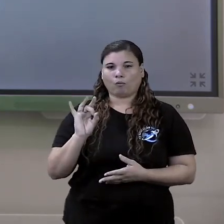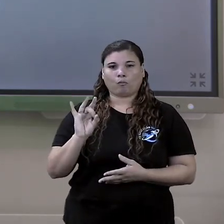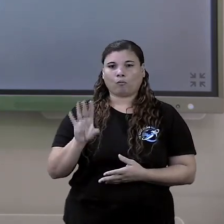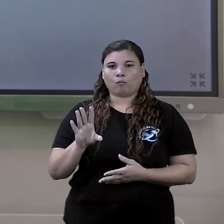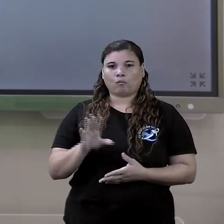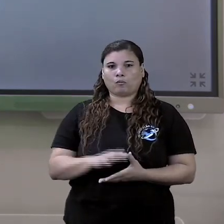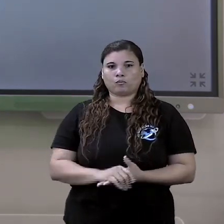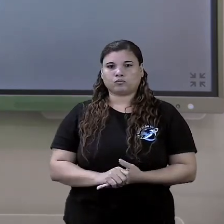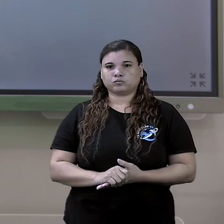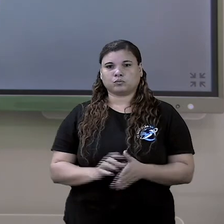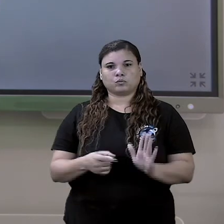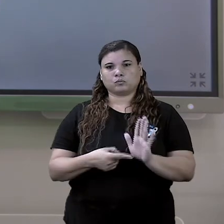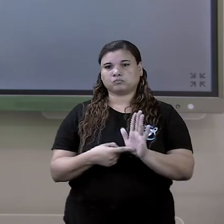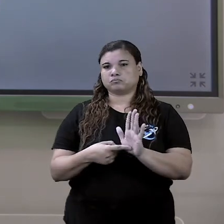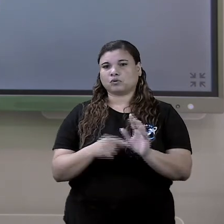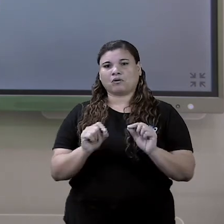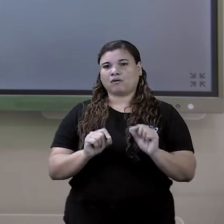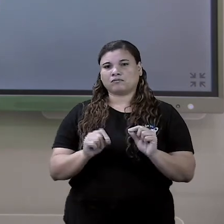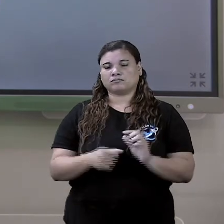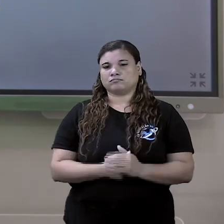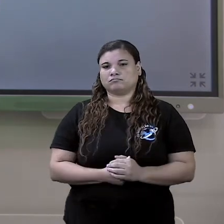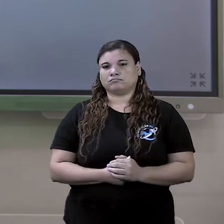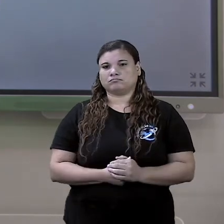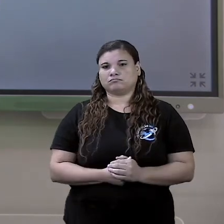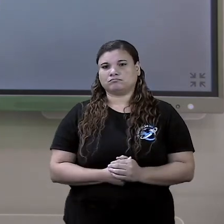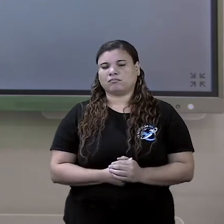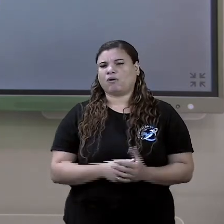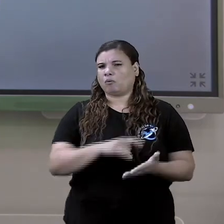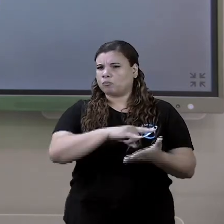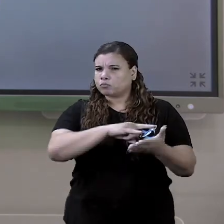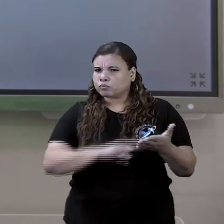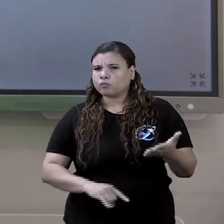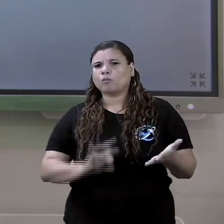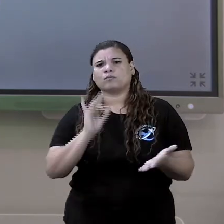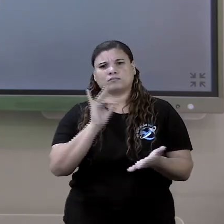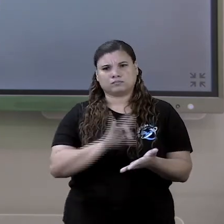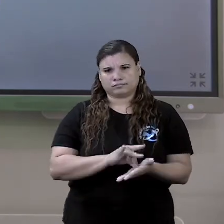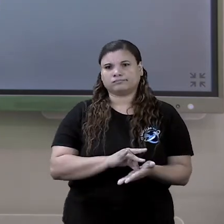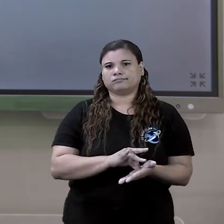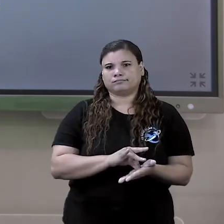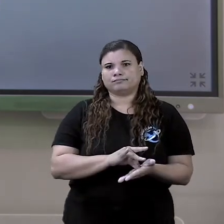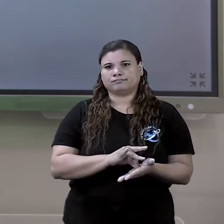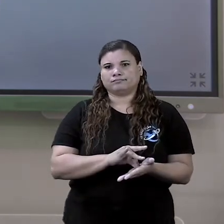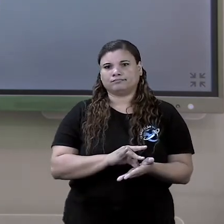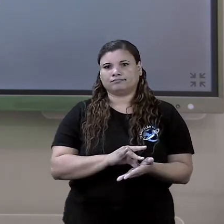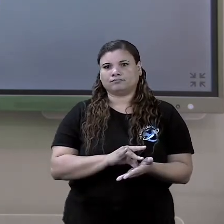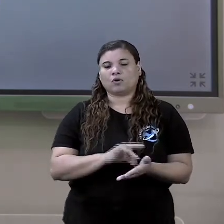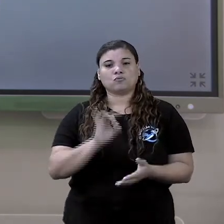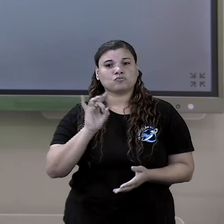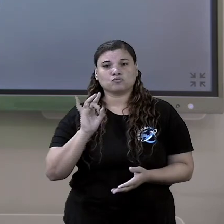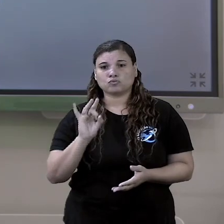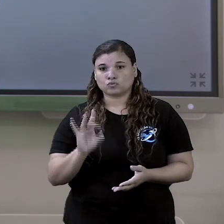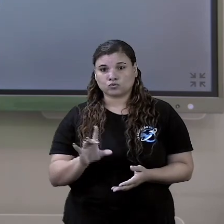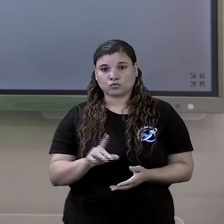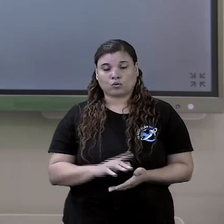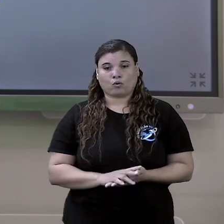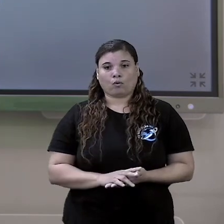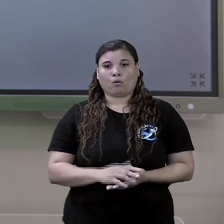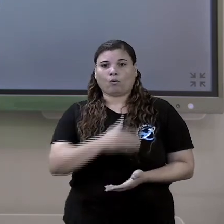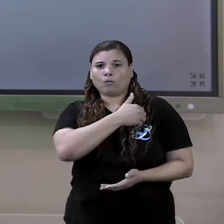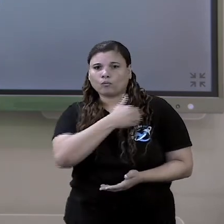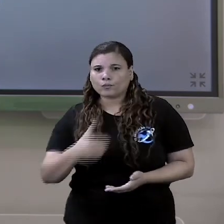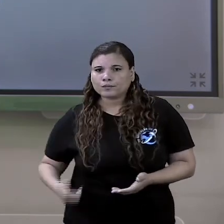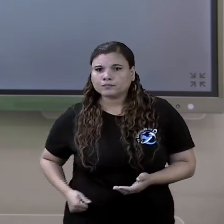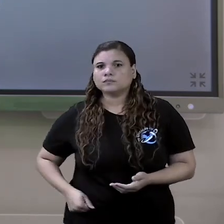aos documentos originais, ou seja, aquele emitido pelo Estado